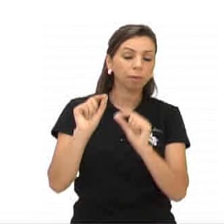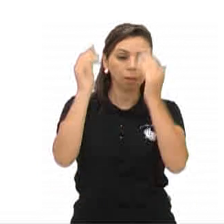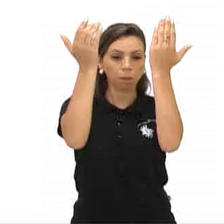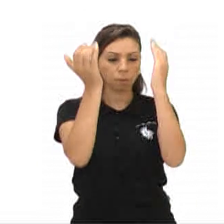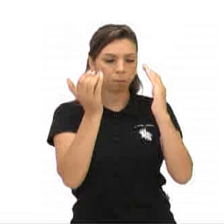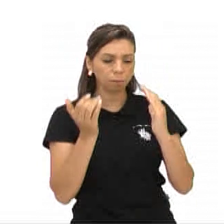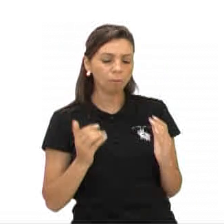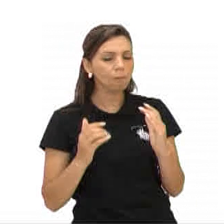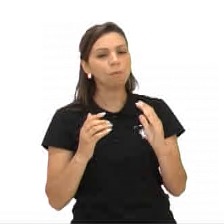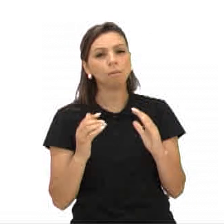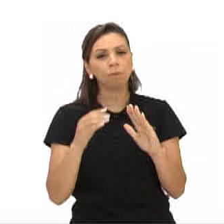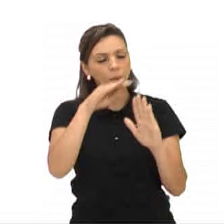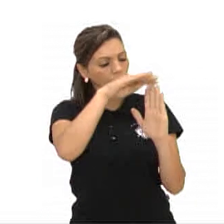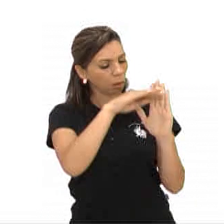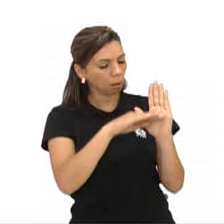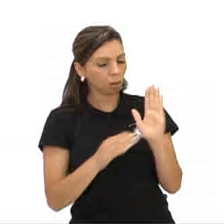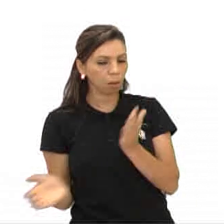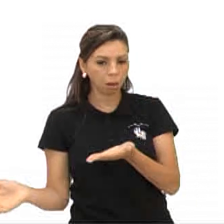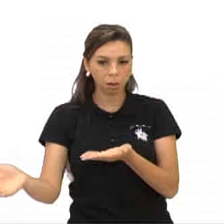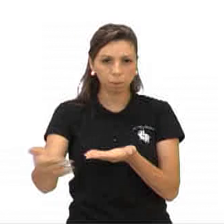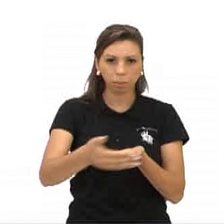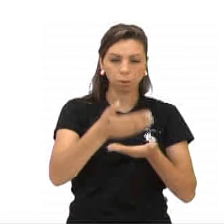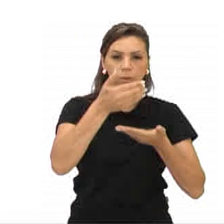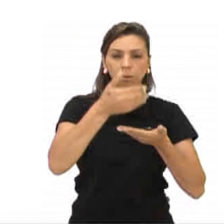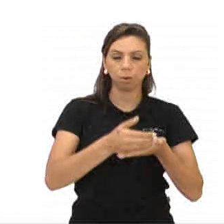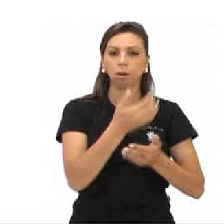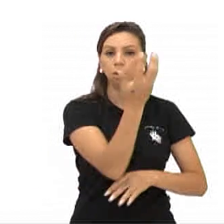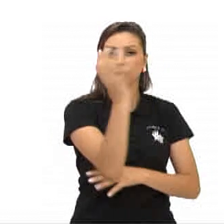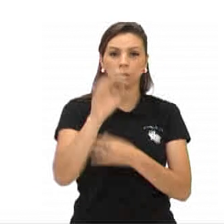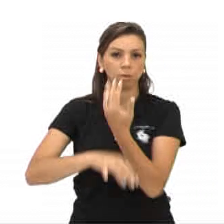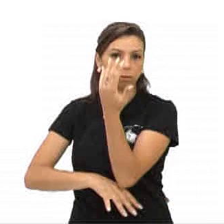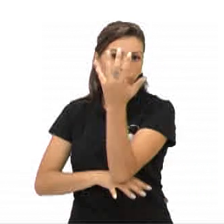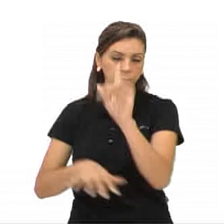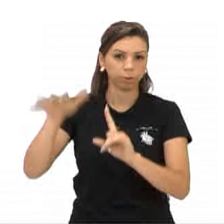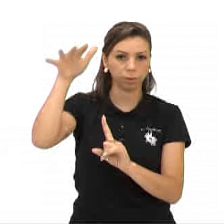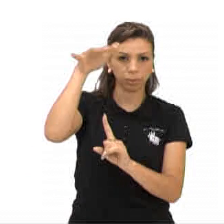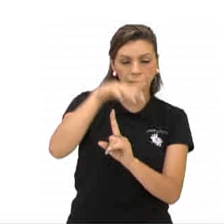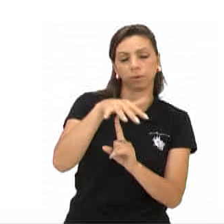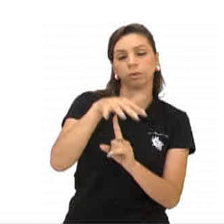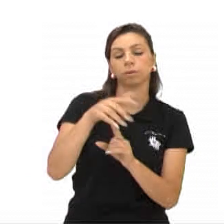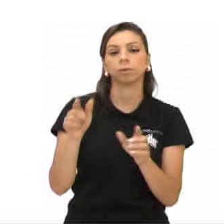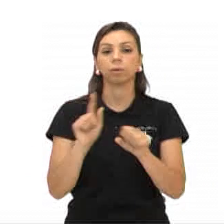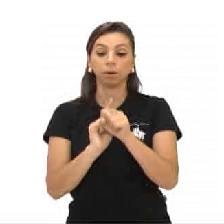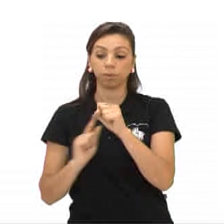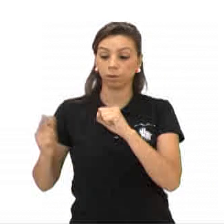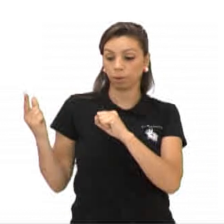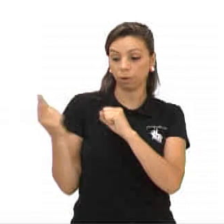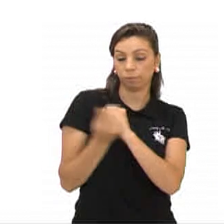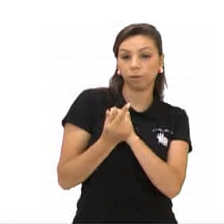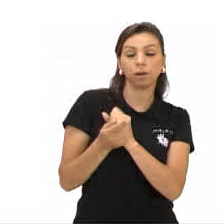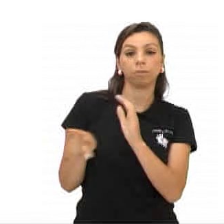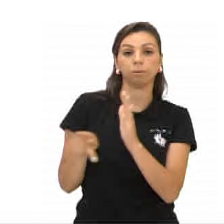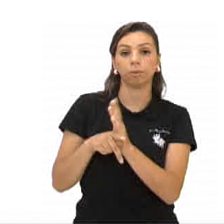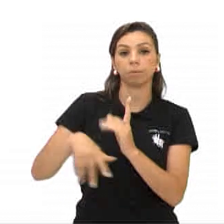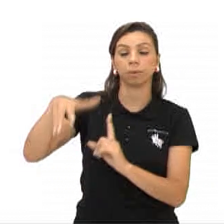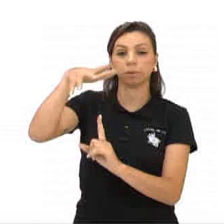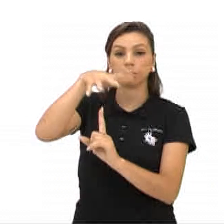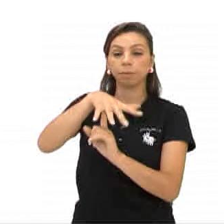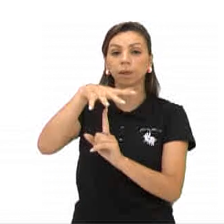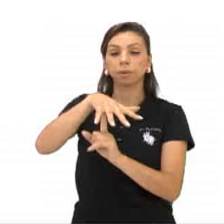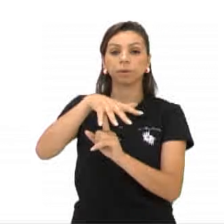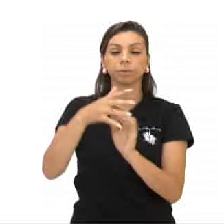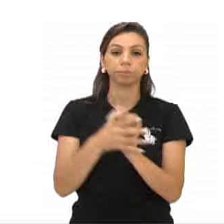análise dos elementos que compõem o arranjo paisagístico do estado. Sobre a geografia do estado do Paraná, julgue as